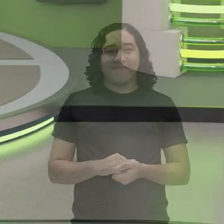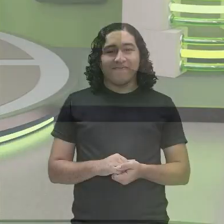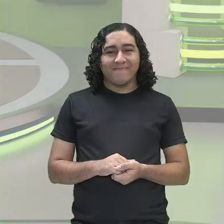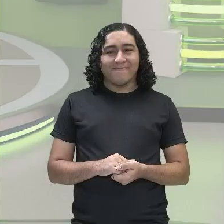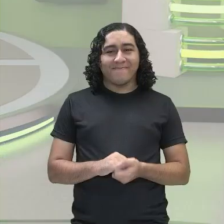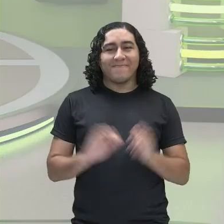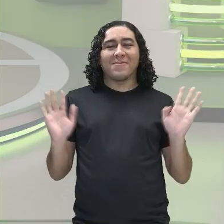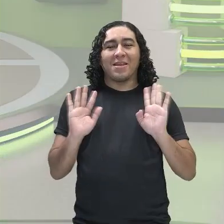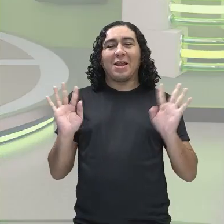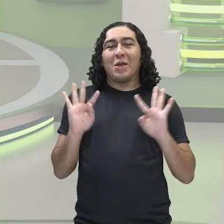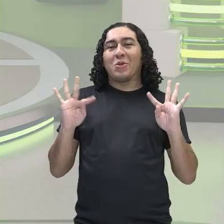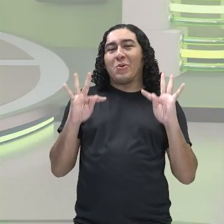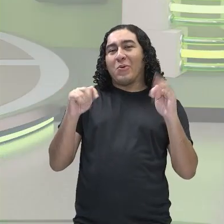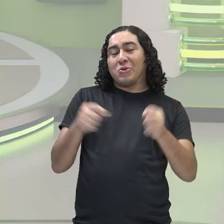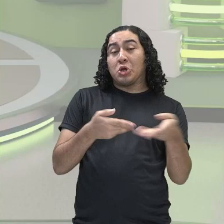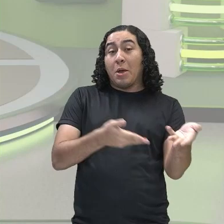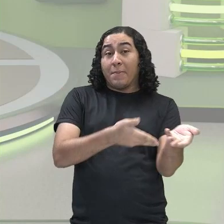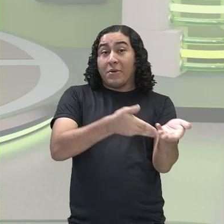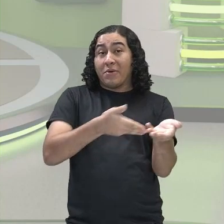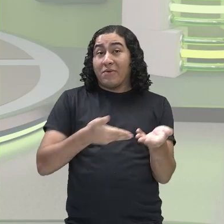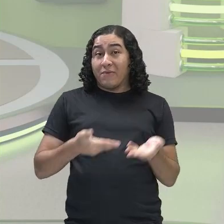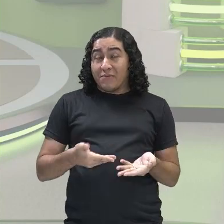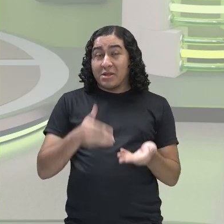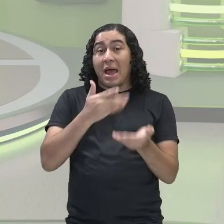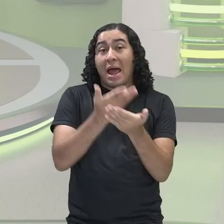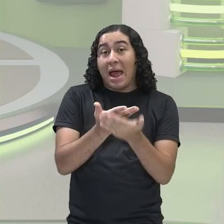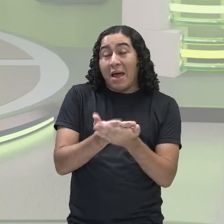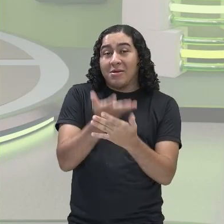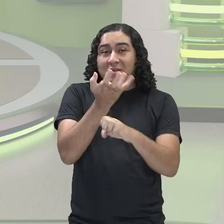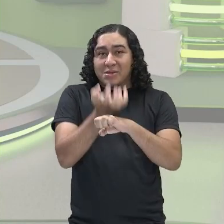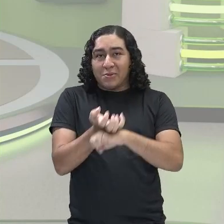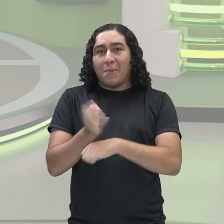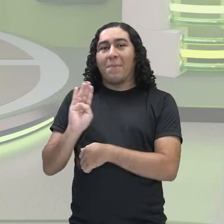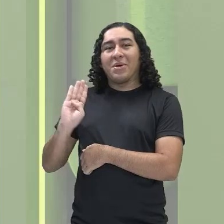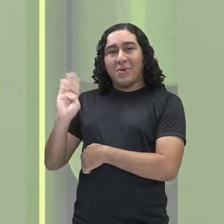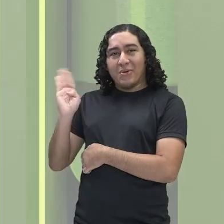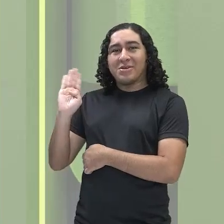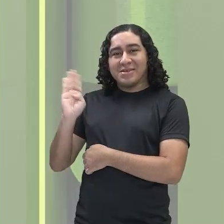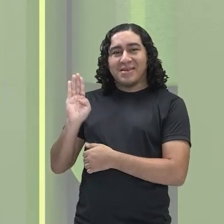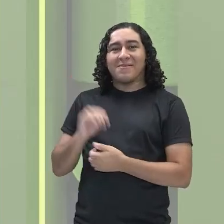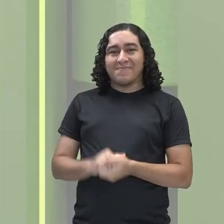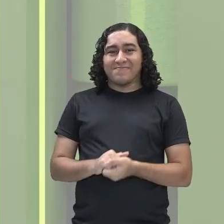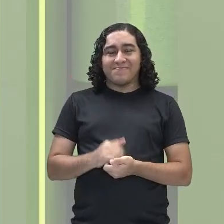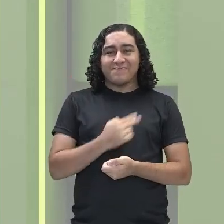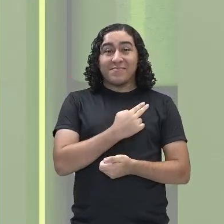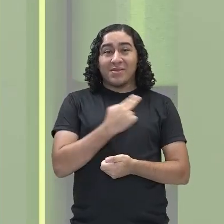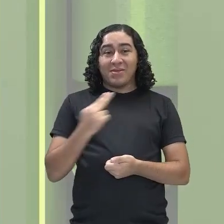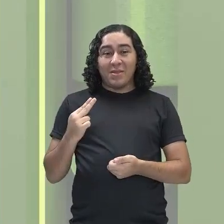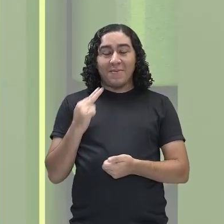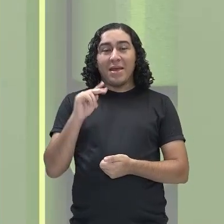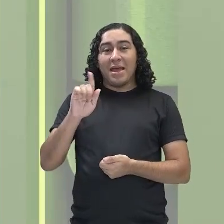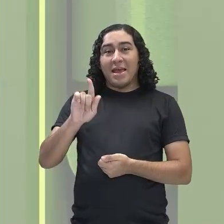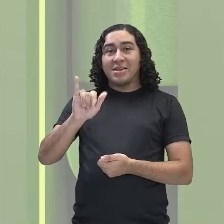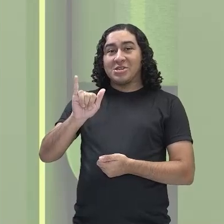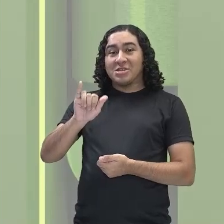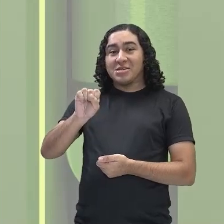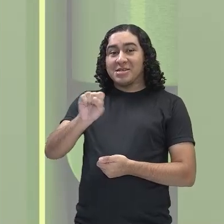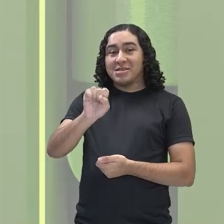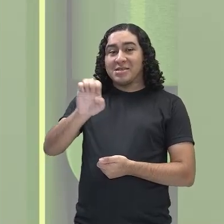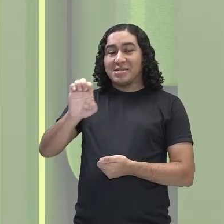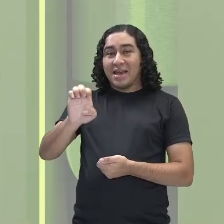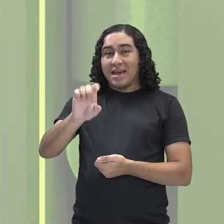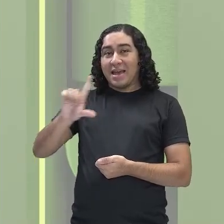Olá a todos, sejam todos bem-vindos à aula de Biologia. Eu sou a professora Gisele Palmeira, professora